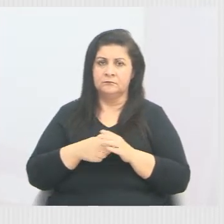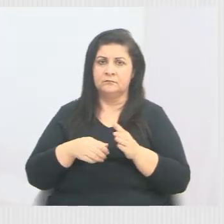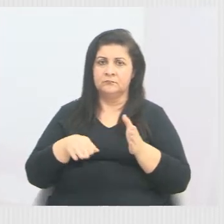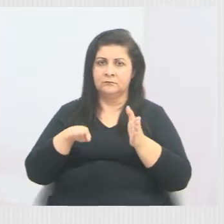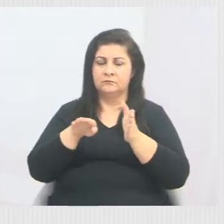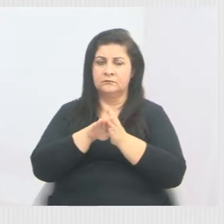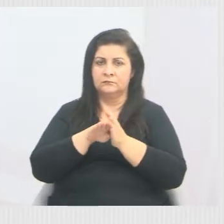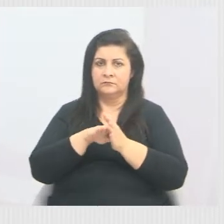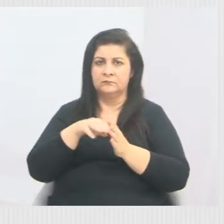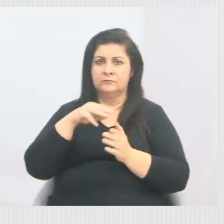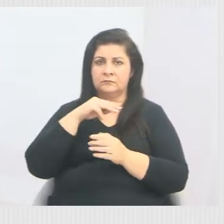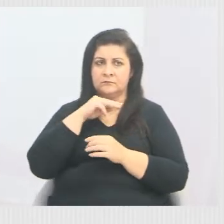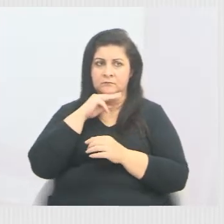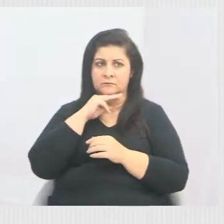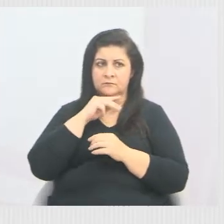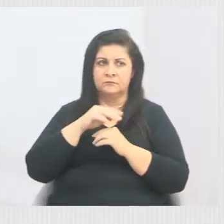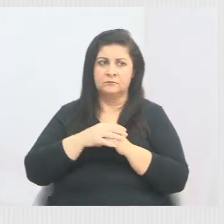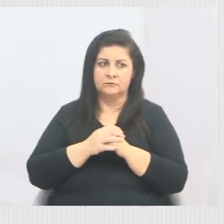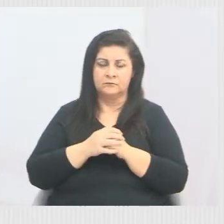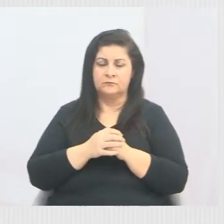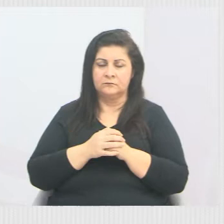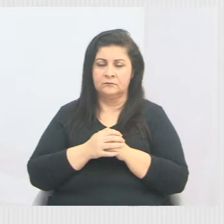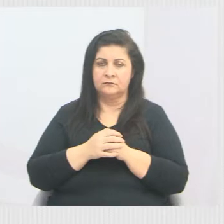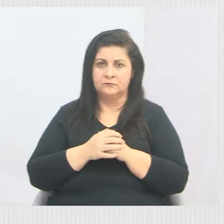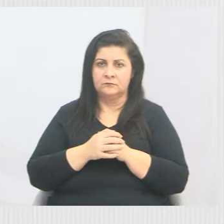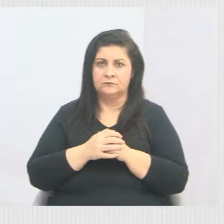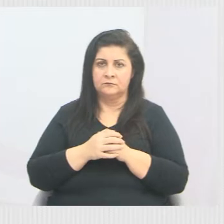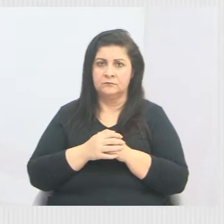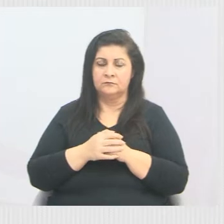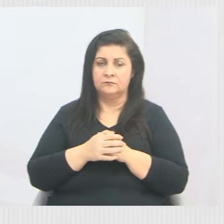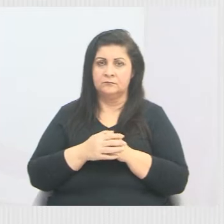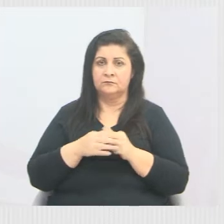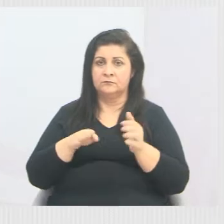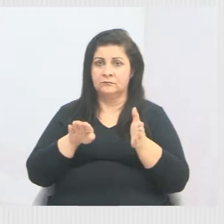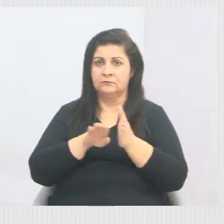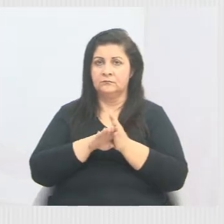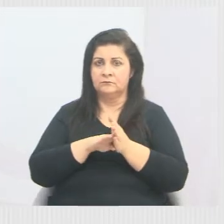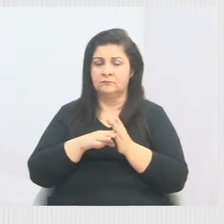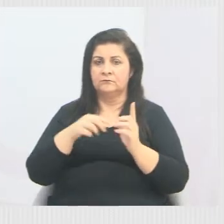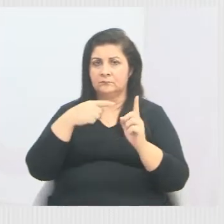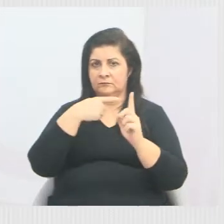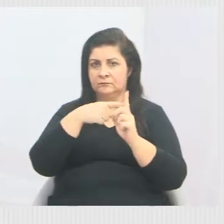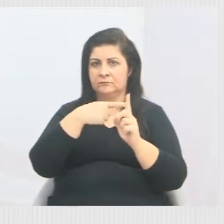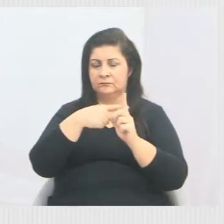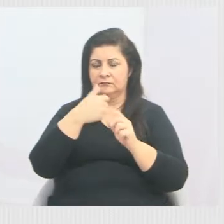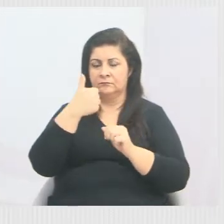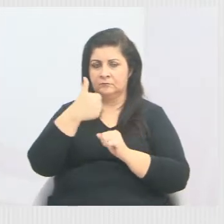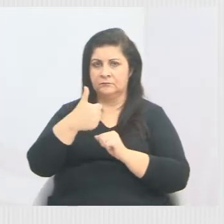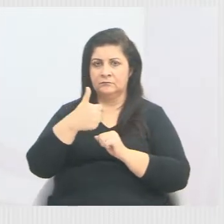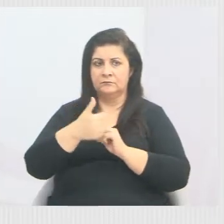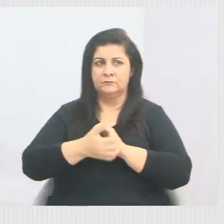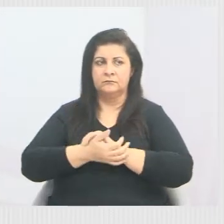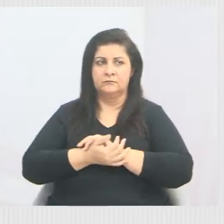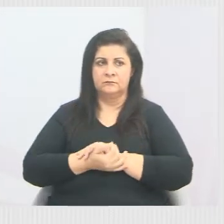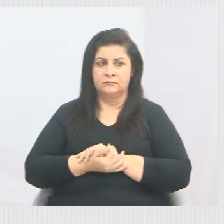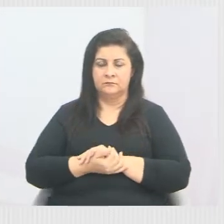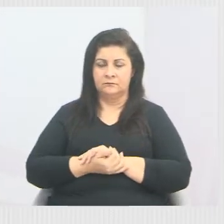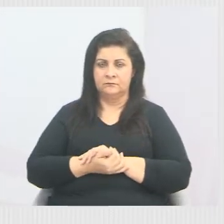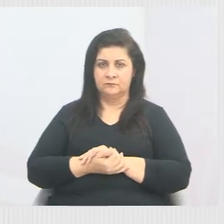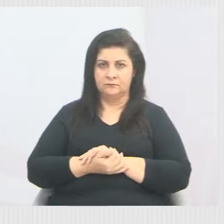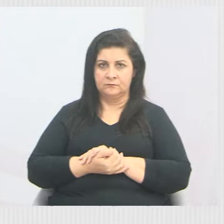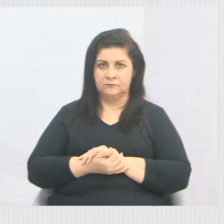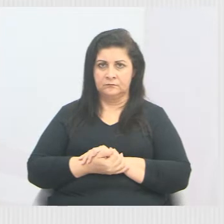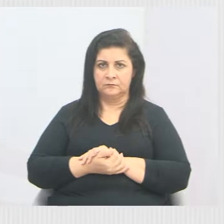dos veículos também. Mas verificamos que até esse momento está atendendo a meta projetada, pelo menos nesse